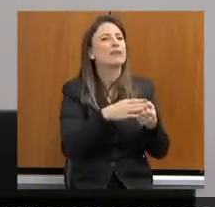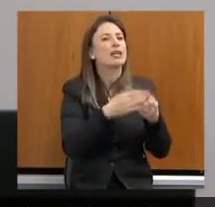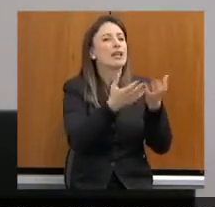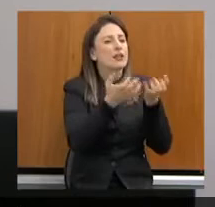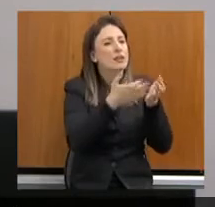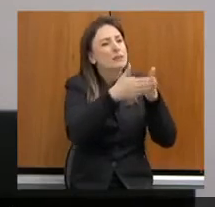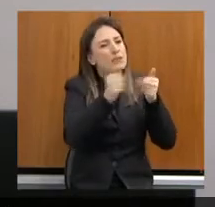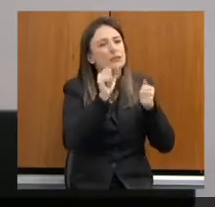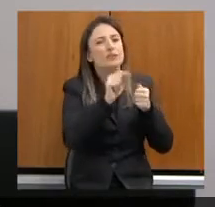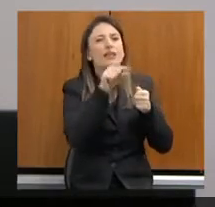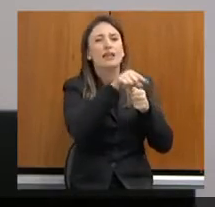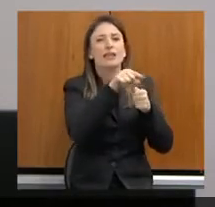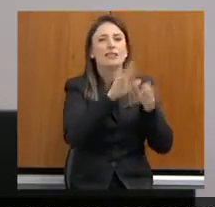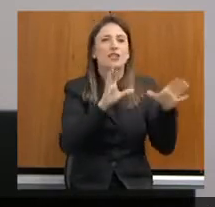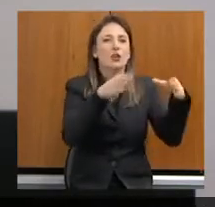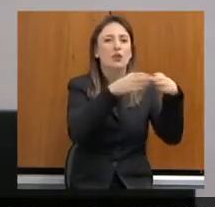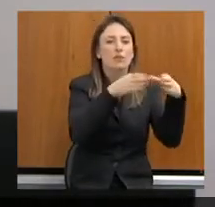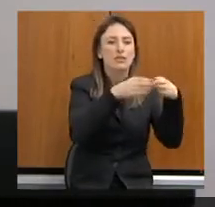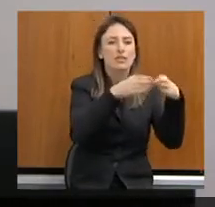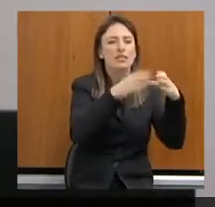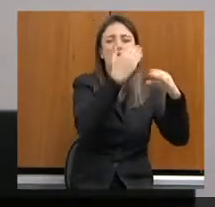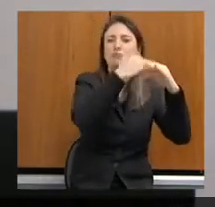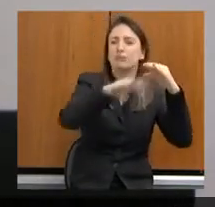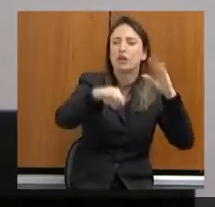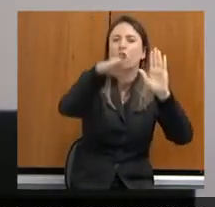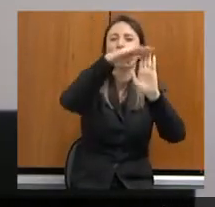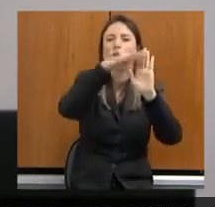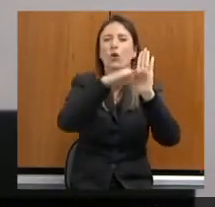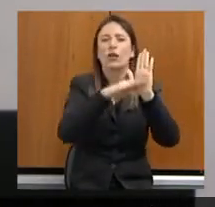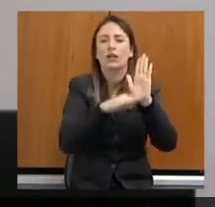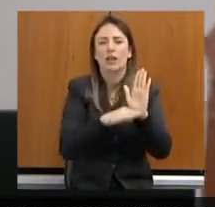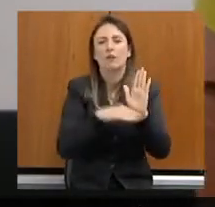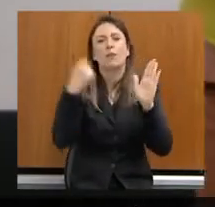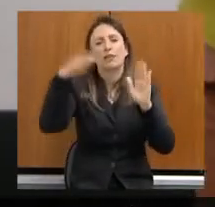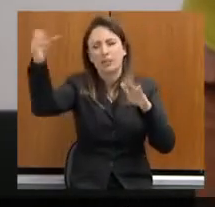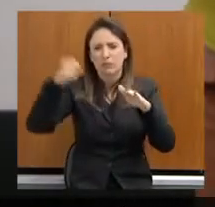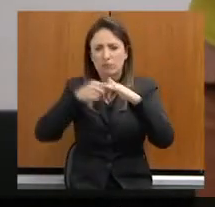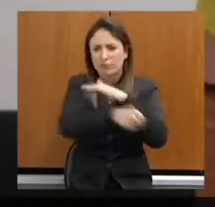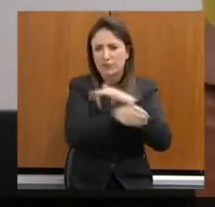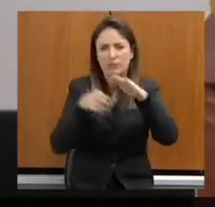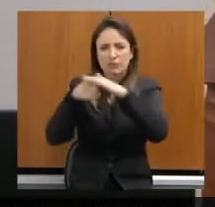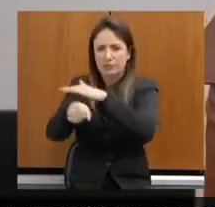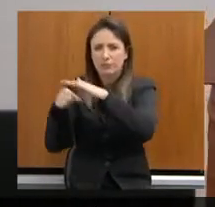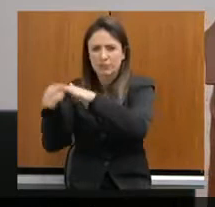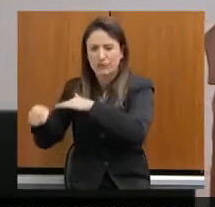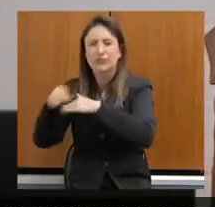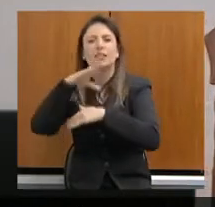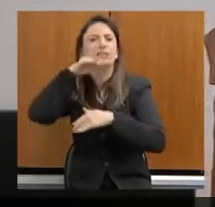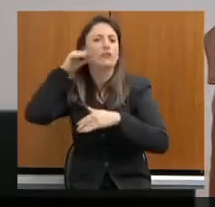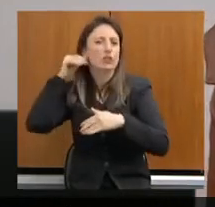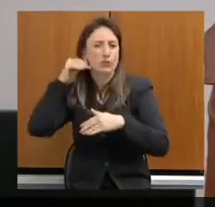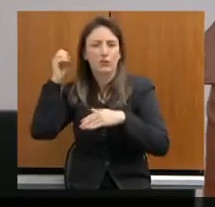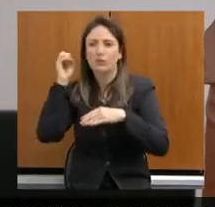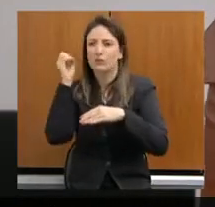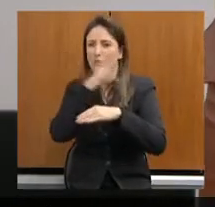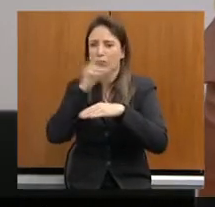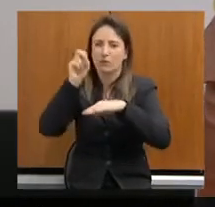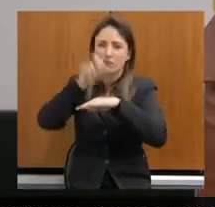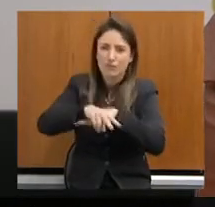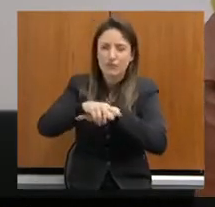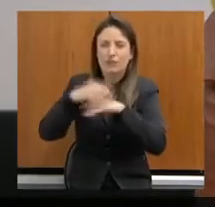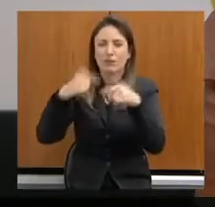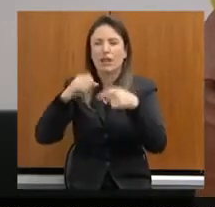essa condição cronograma de nomeações de servidores para o siapa e para suas